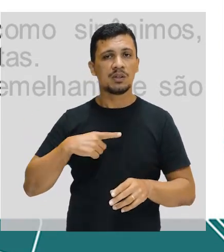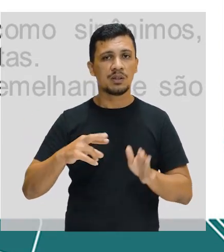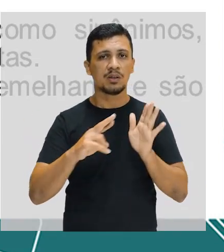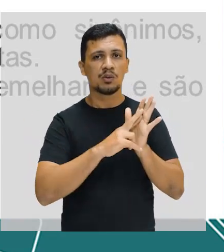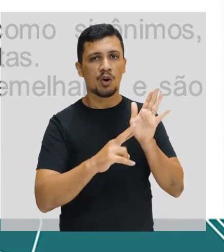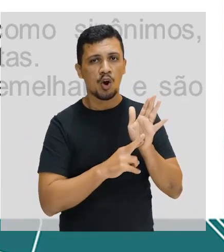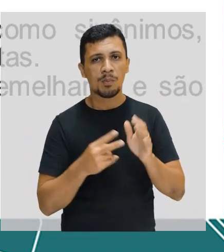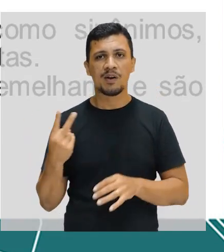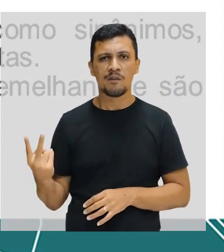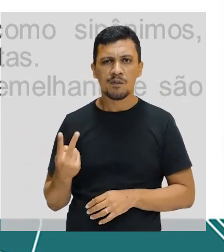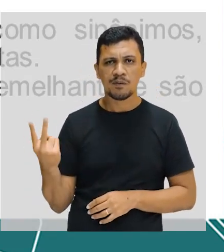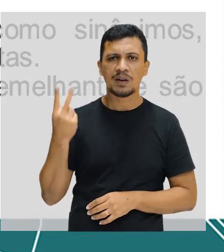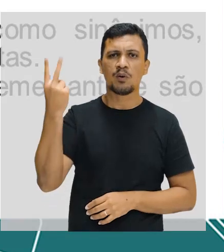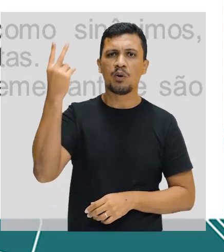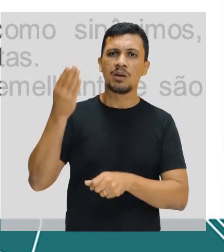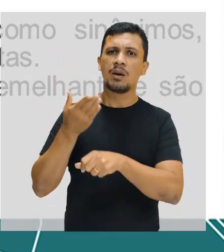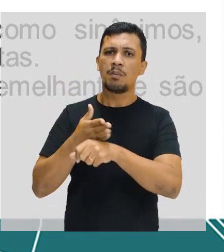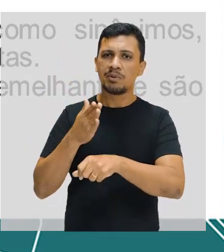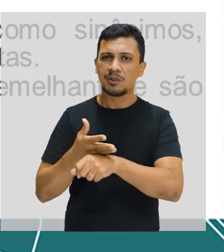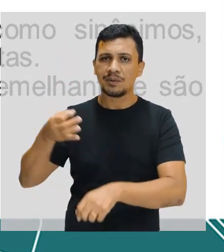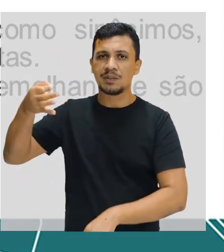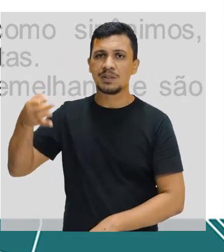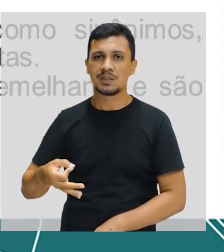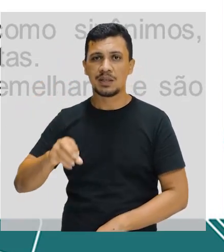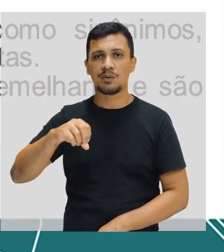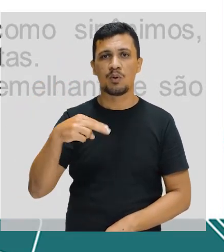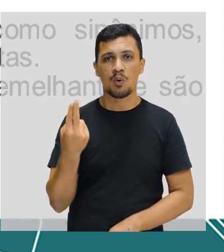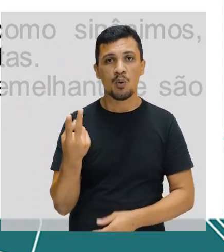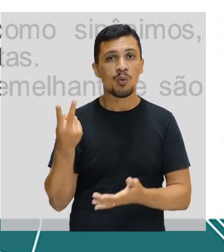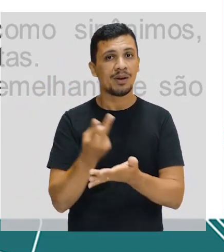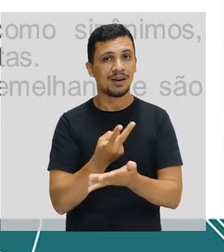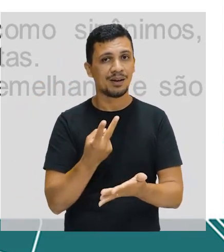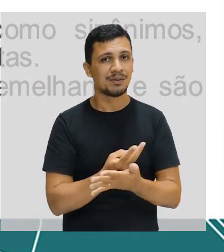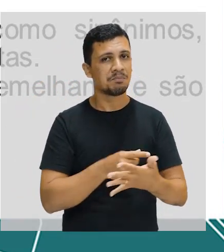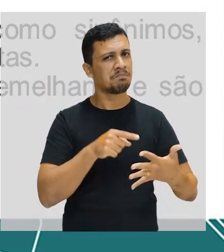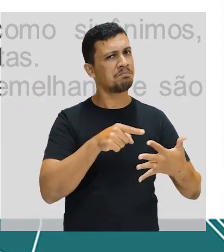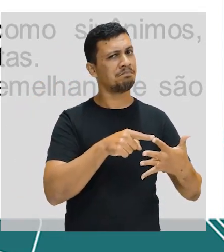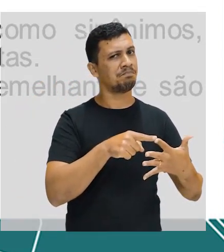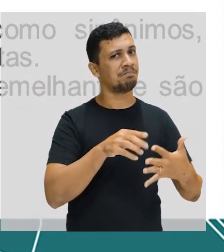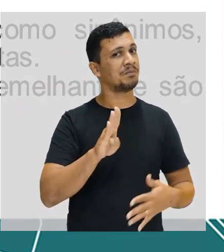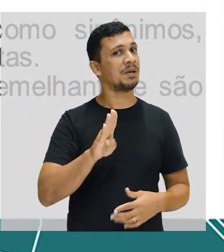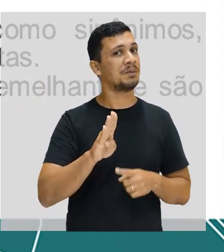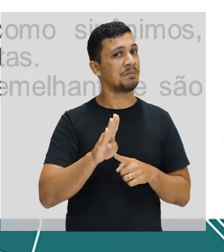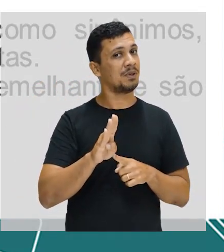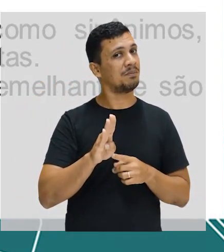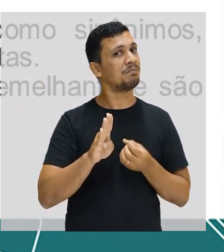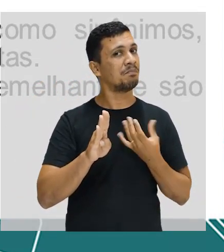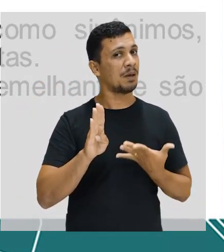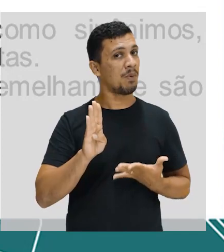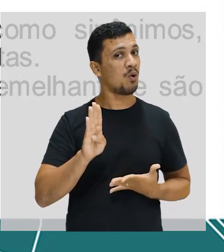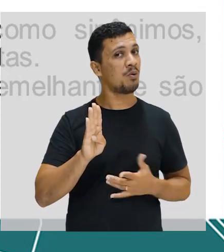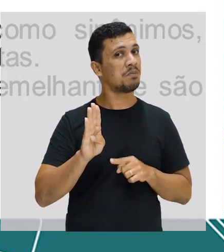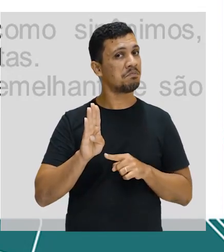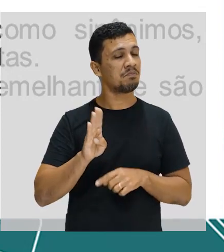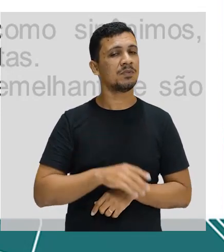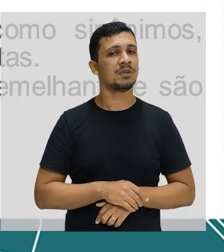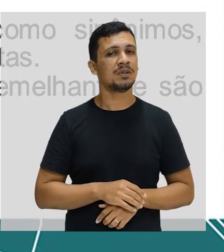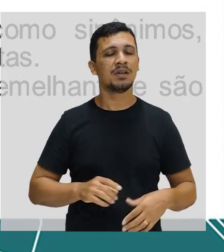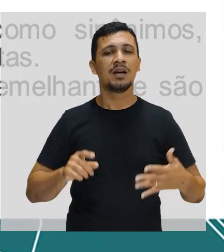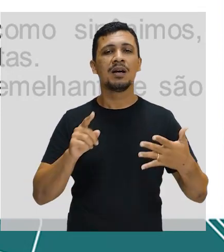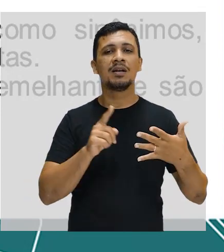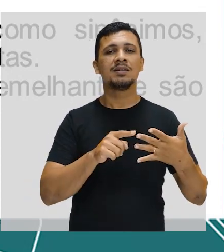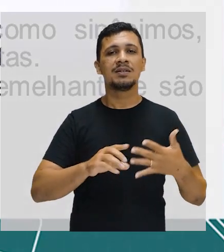valores, aceitos, praticados como certos e errados. A letra B aqui, pelo menos, não cometeu nenhum agafe. Tá? A letra C, a